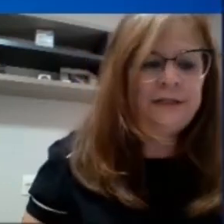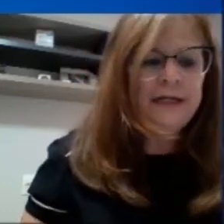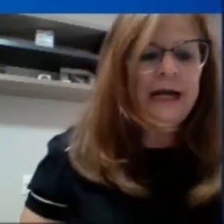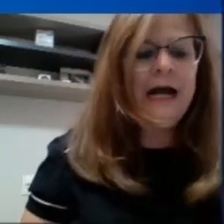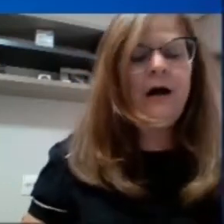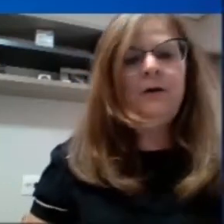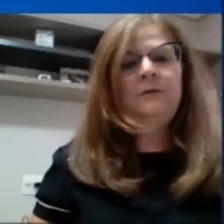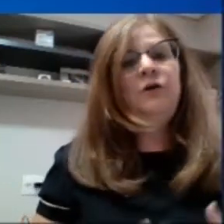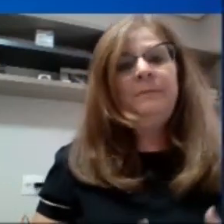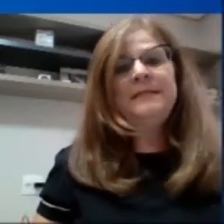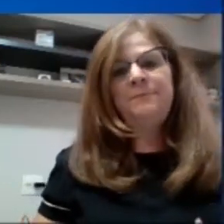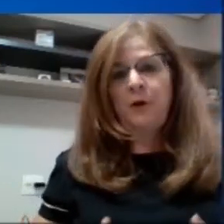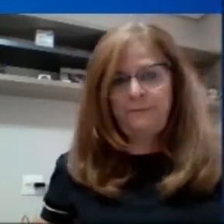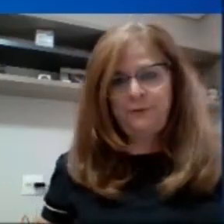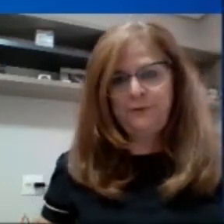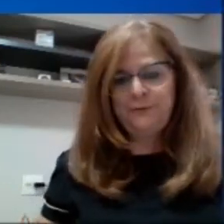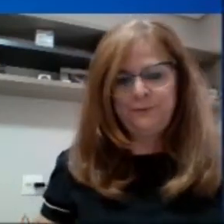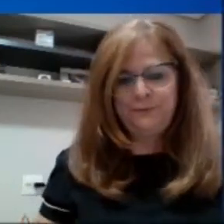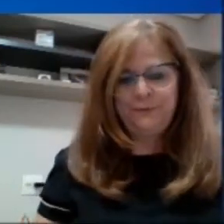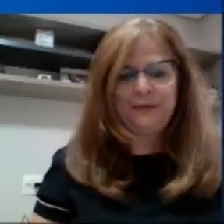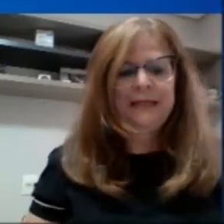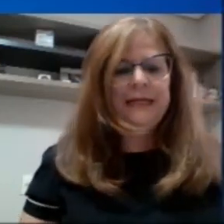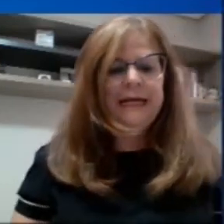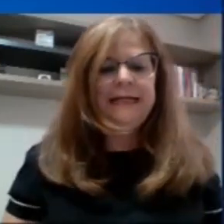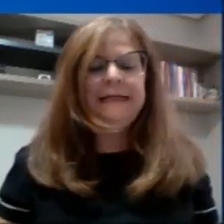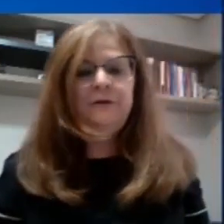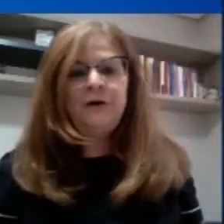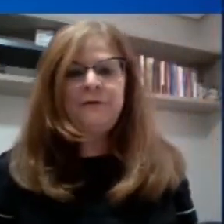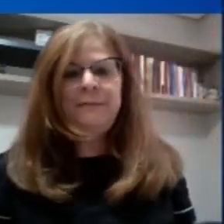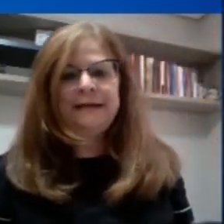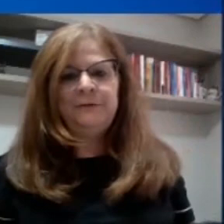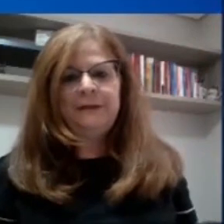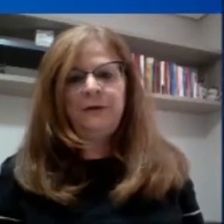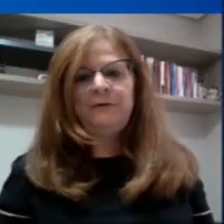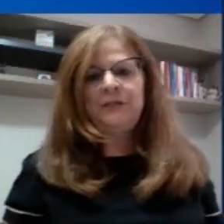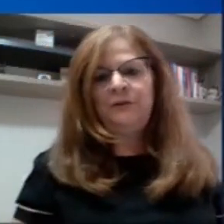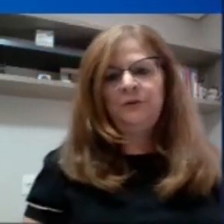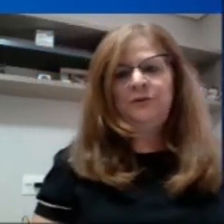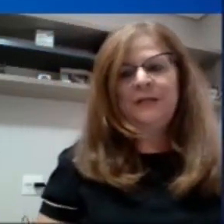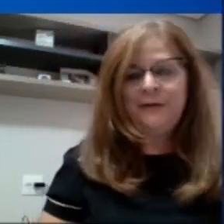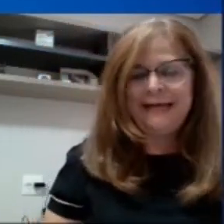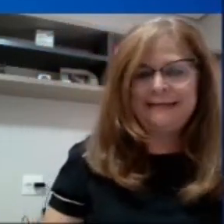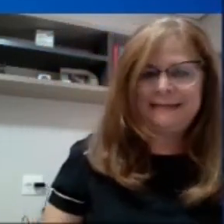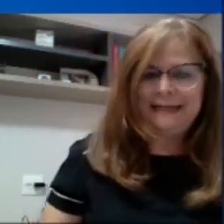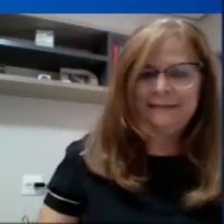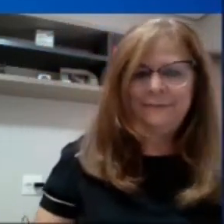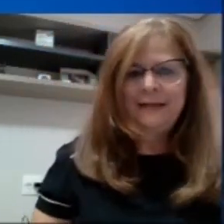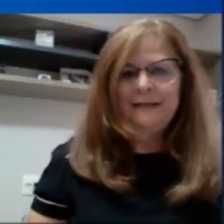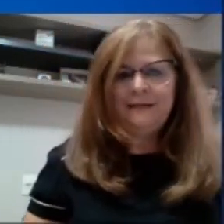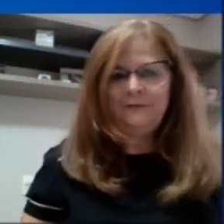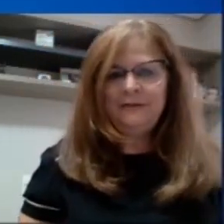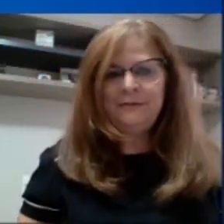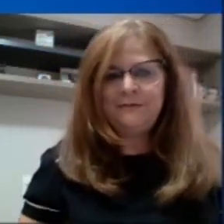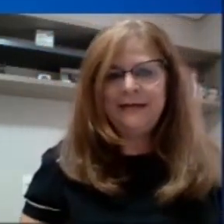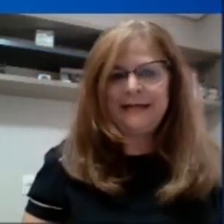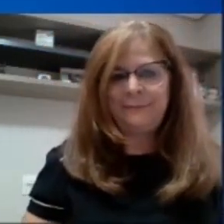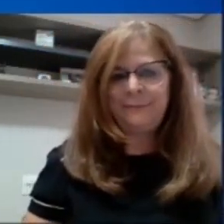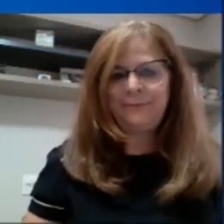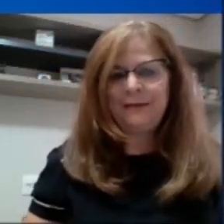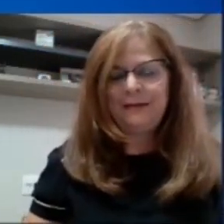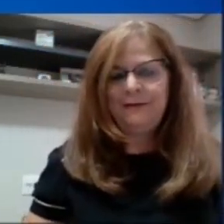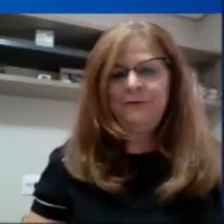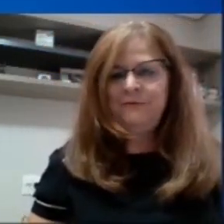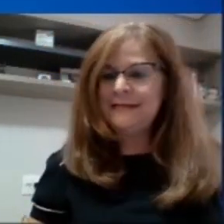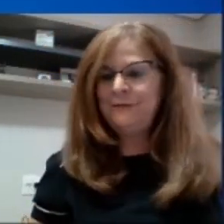referir a nomes próprios. No alfabeto manual, acho que todos já conhecem, né? Então, vamos ver aí.